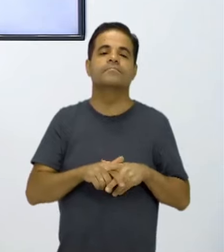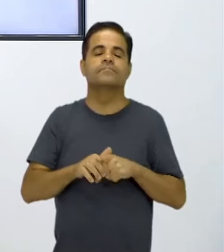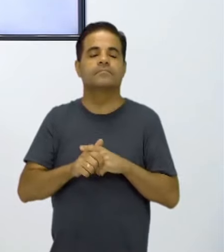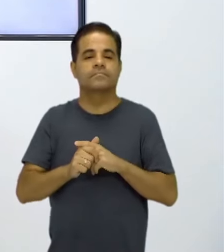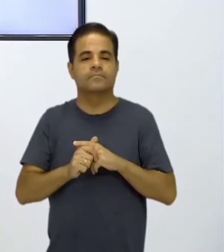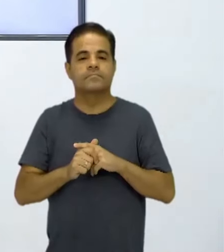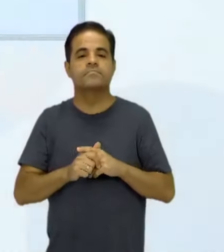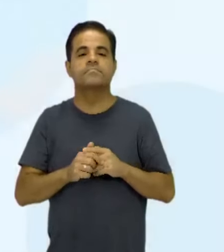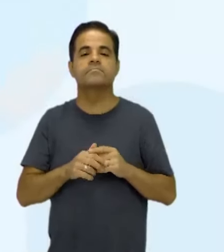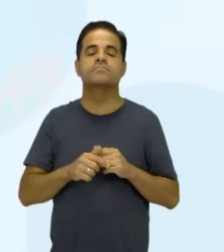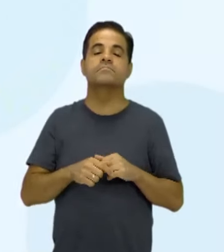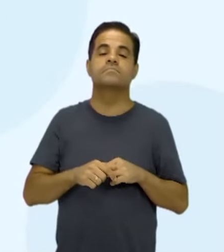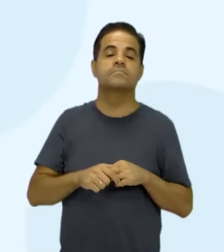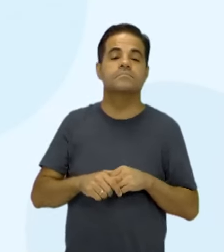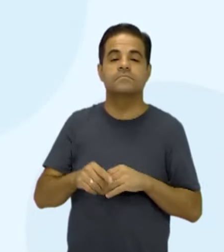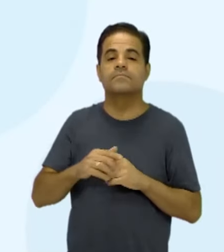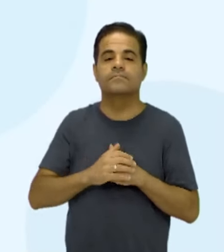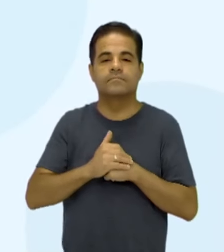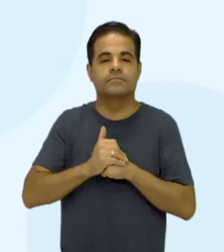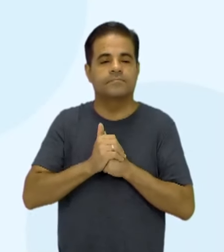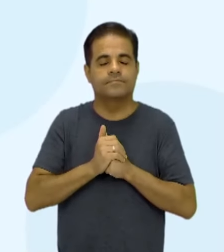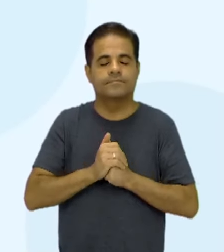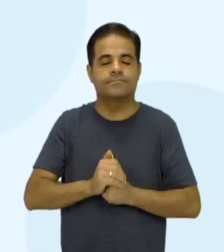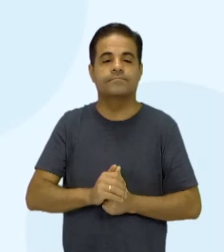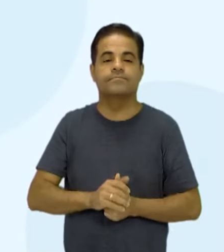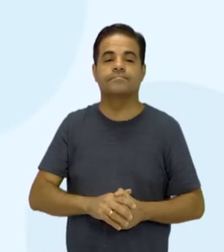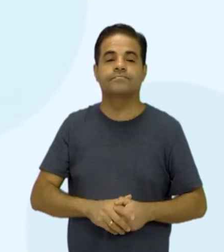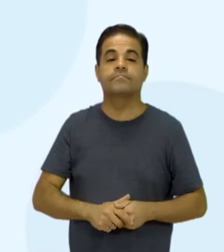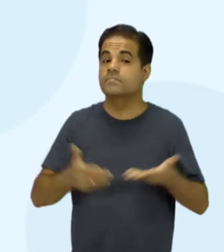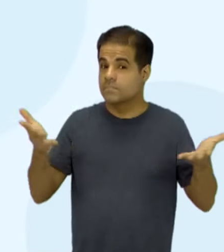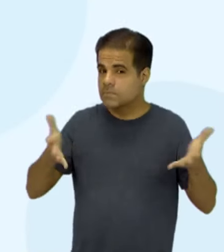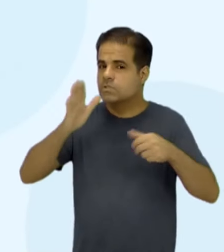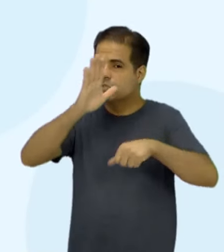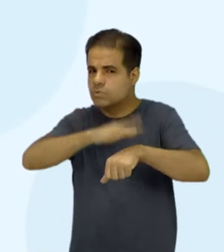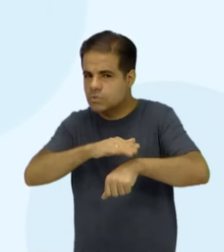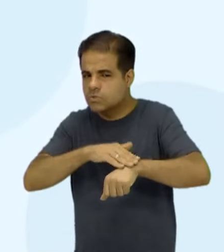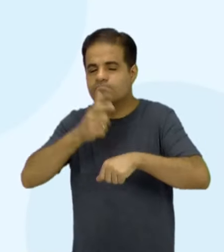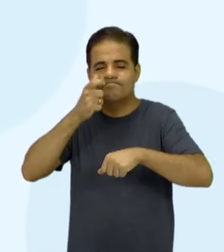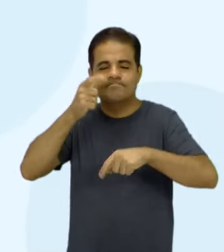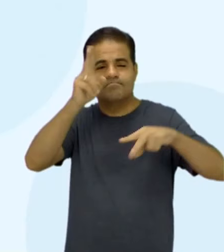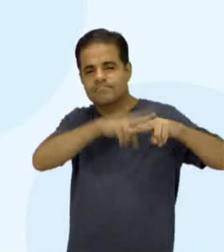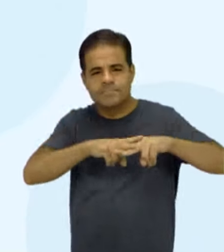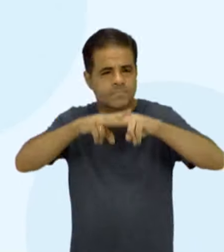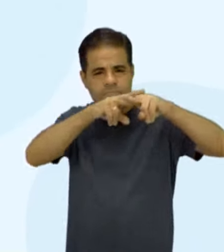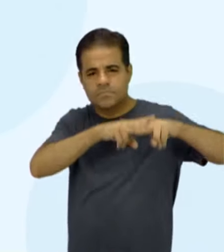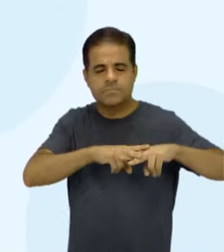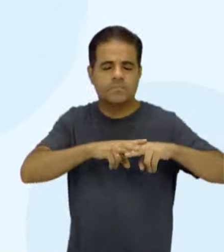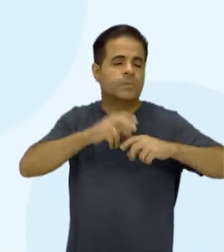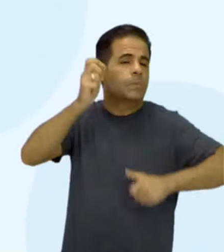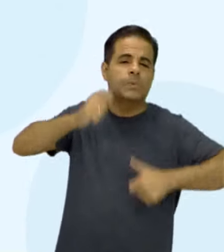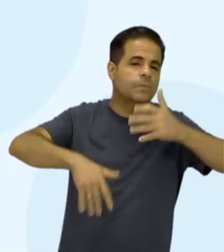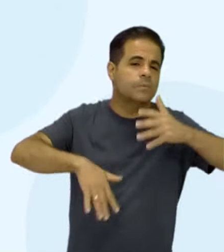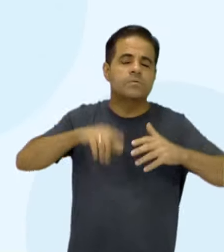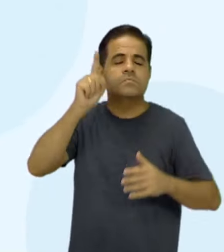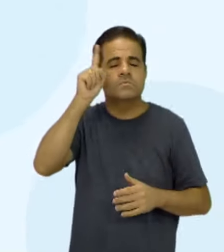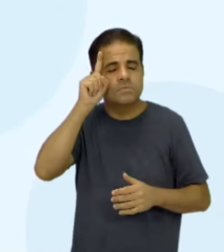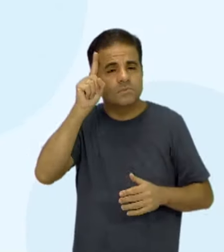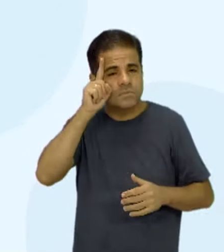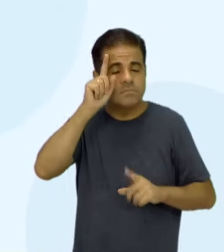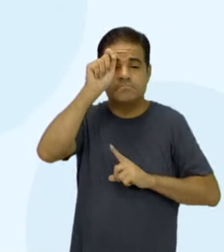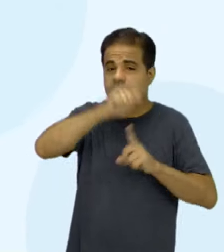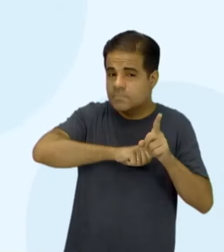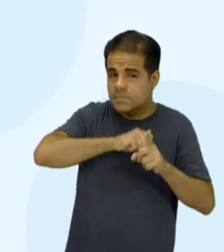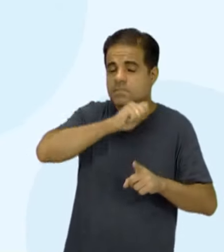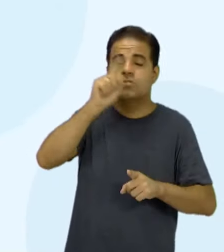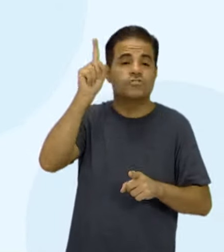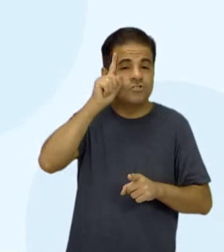virtual can both in o celebrations Nossa espera a gente troca voltei Então tá na hora da gente dar uma revisada aí e falar sobre datas